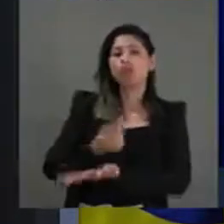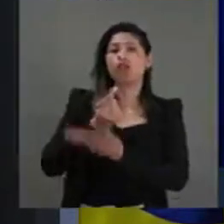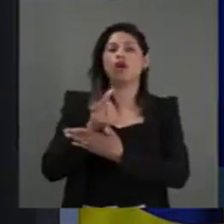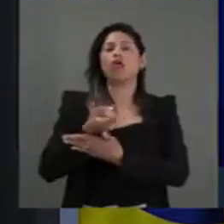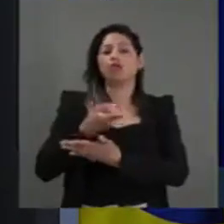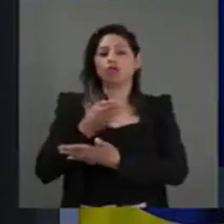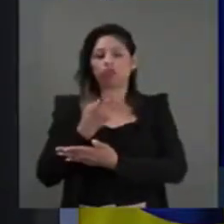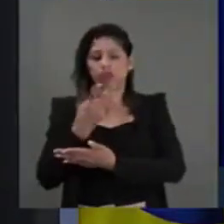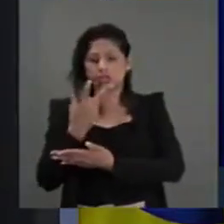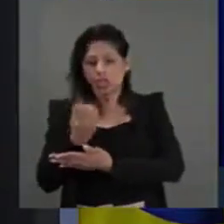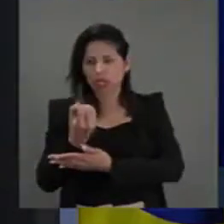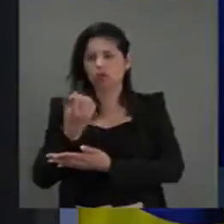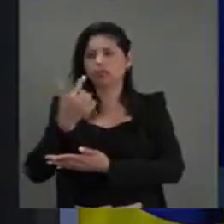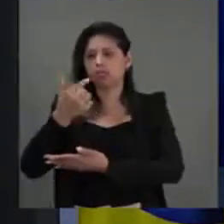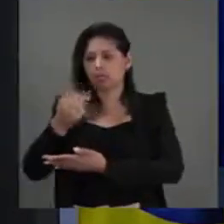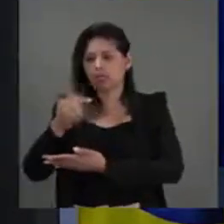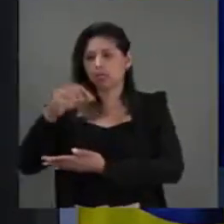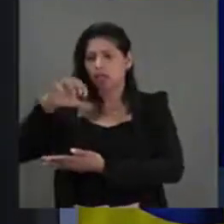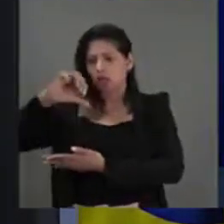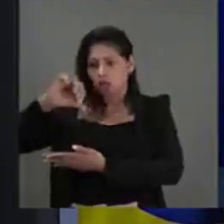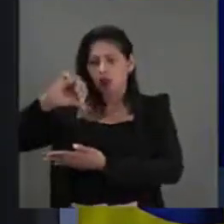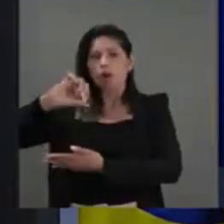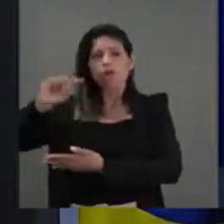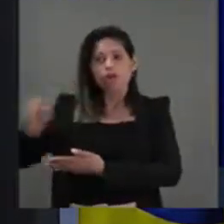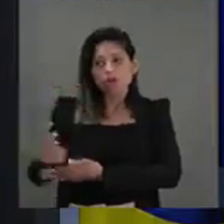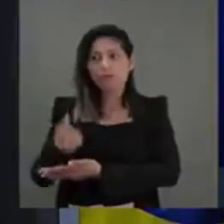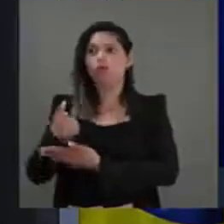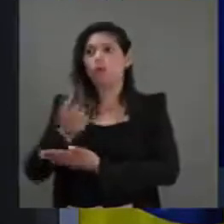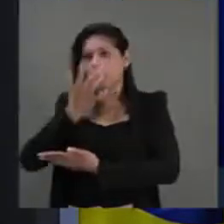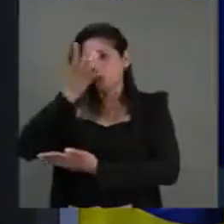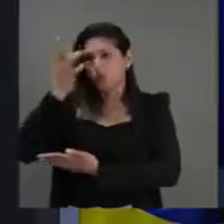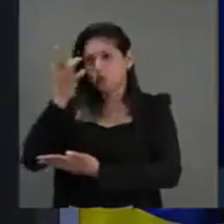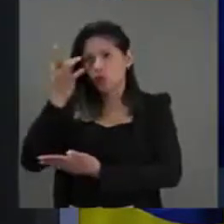1.299.287 cearenses, do que pessoas com carteira assinada,